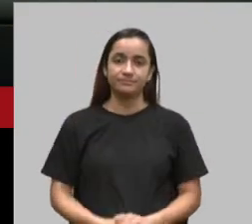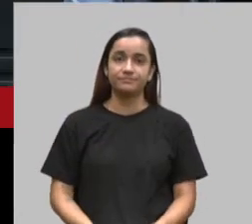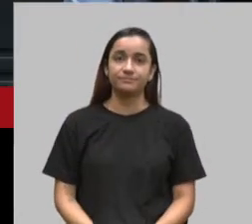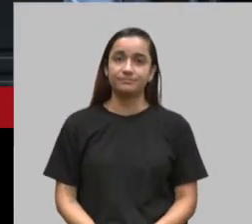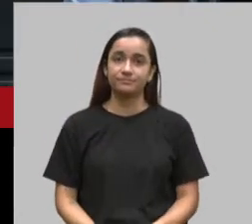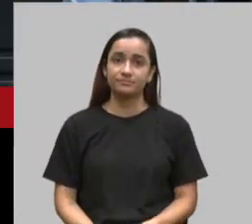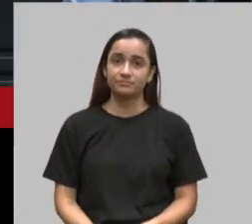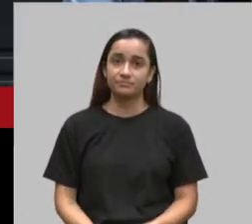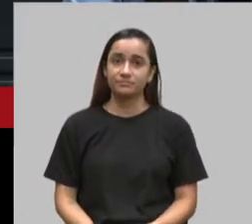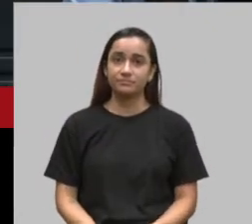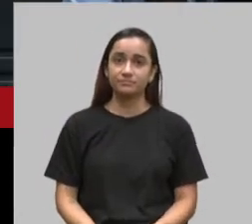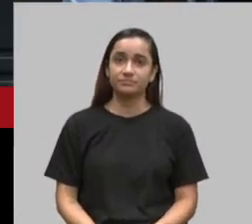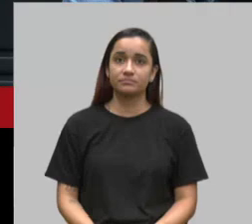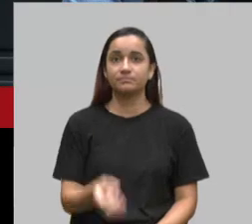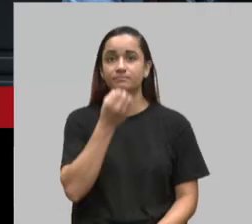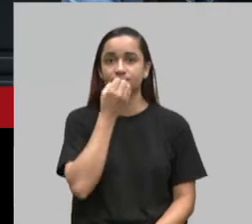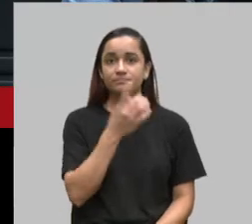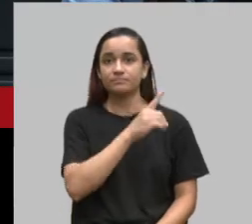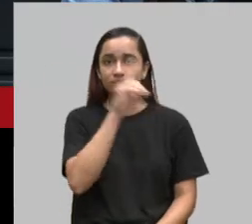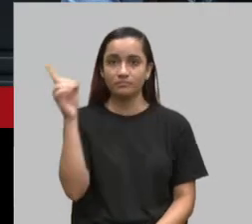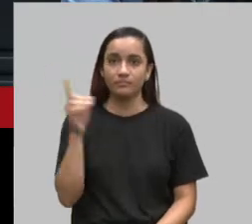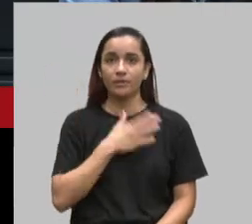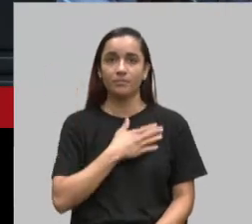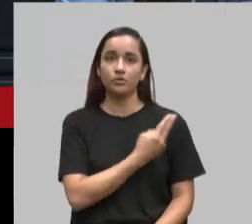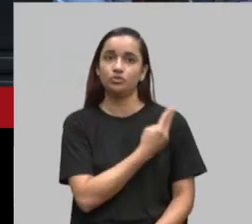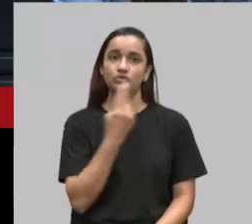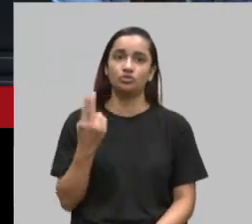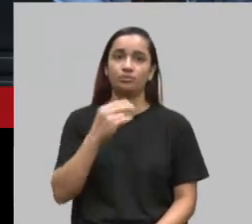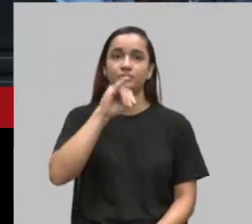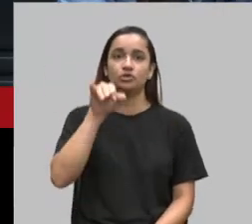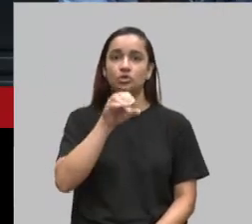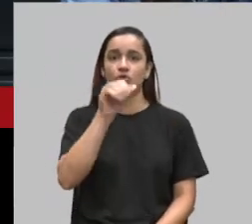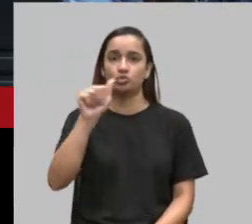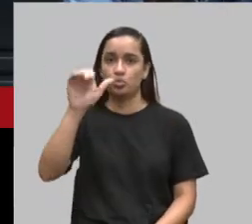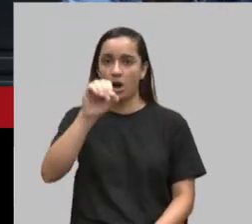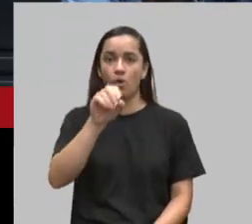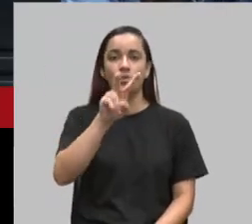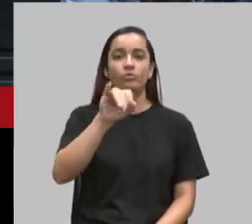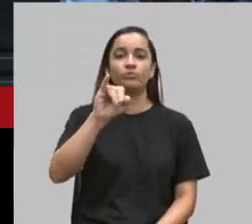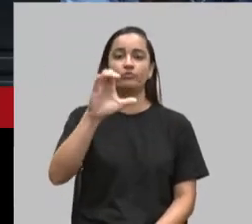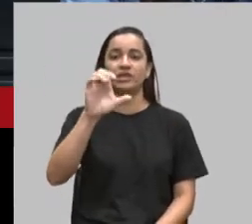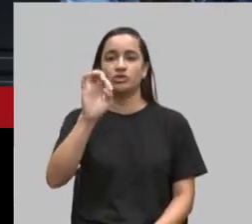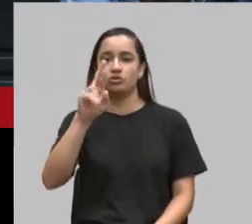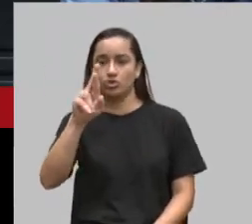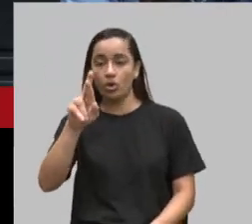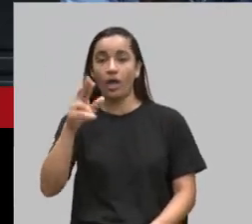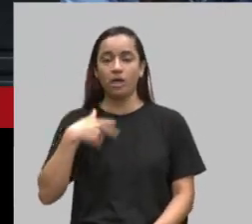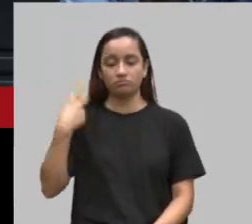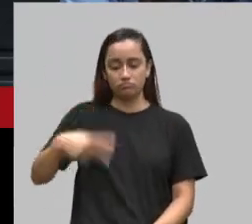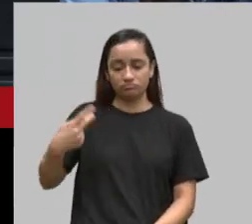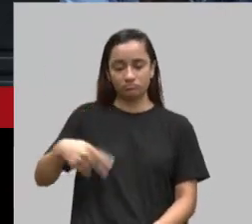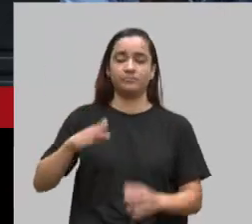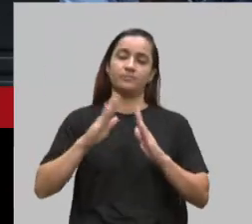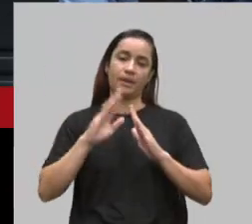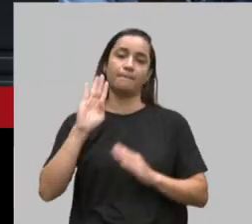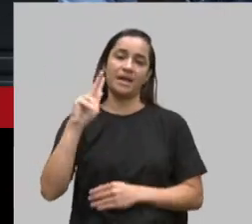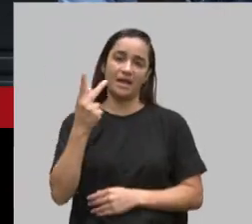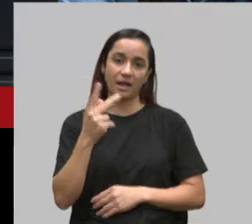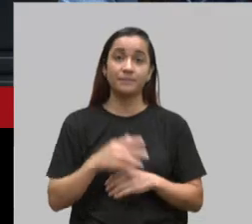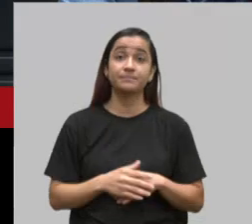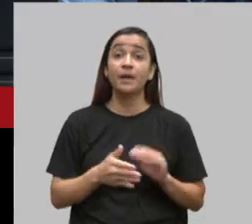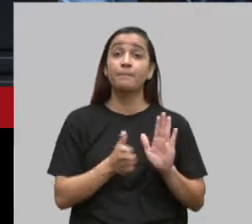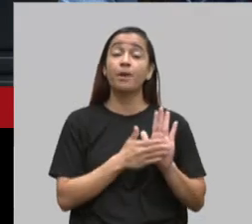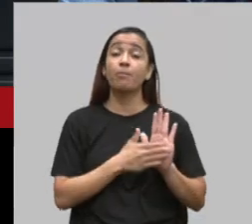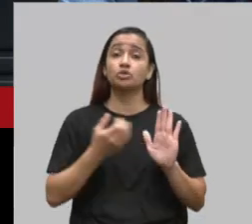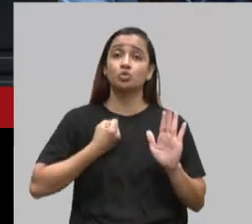eh Bom dia meu nome é João Victor Eu sou daqui de Belo Horizonte e a proposta de número um tá dizendo